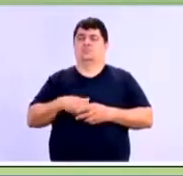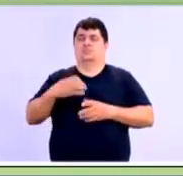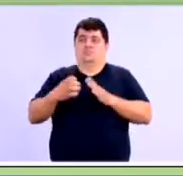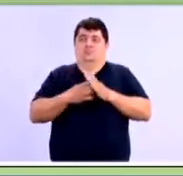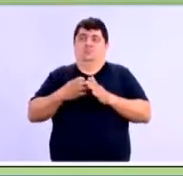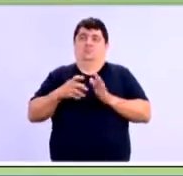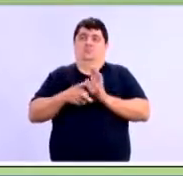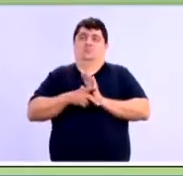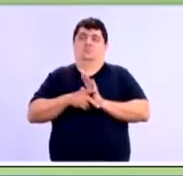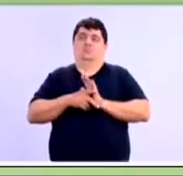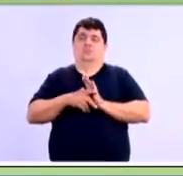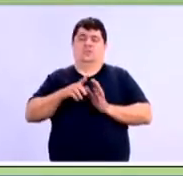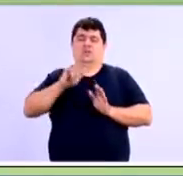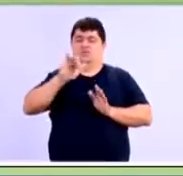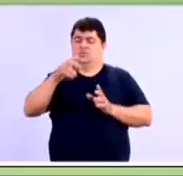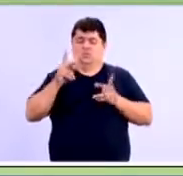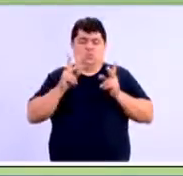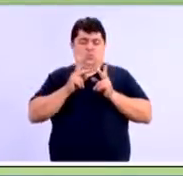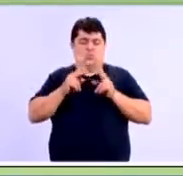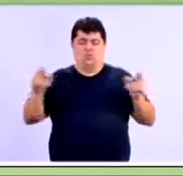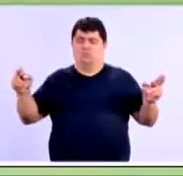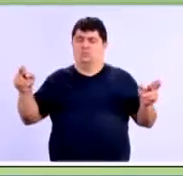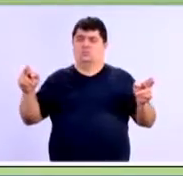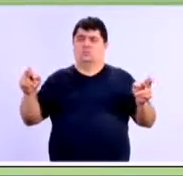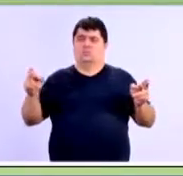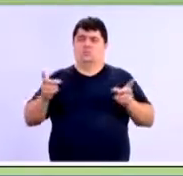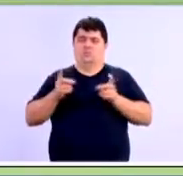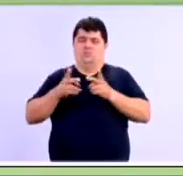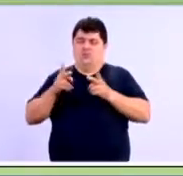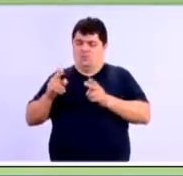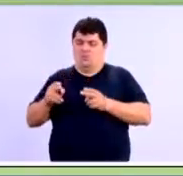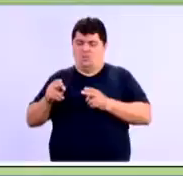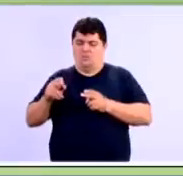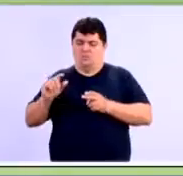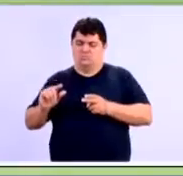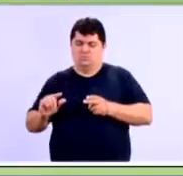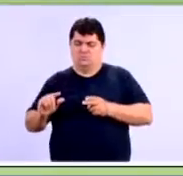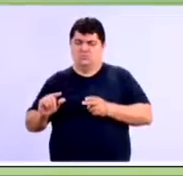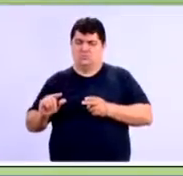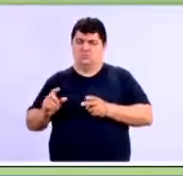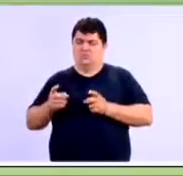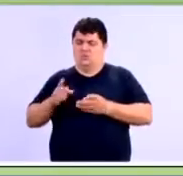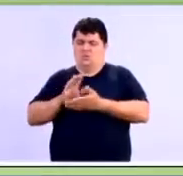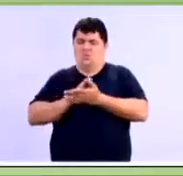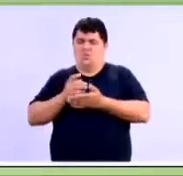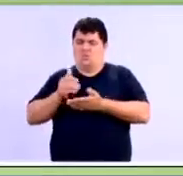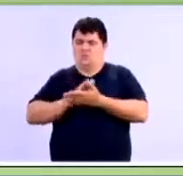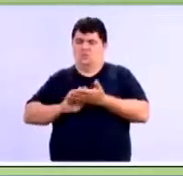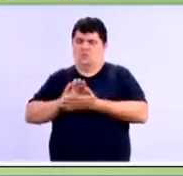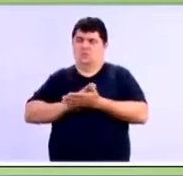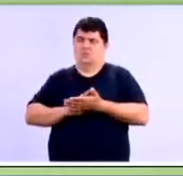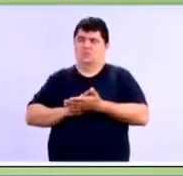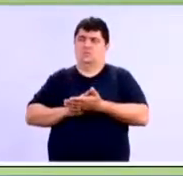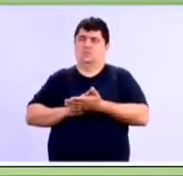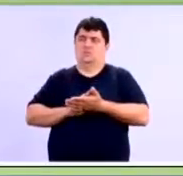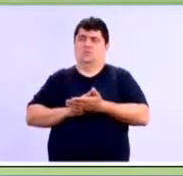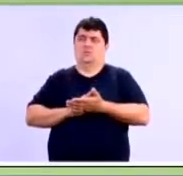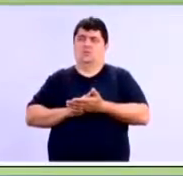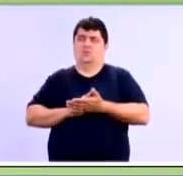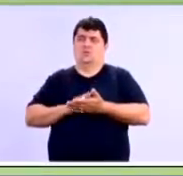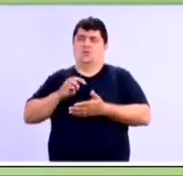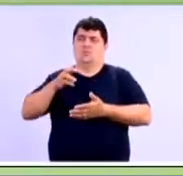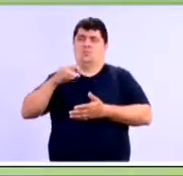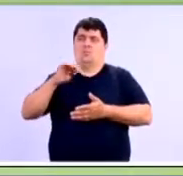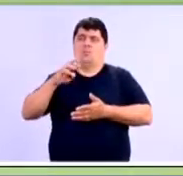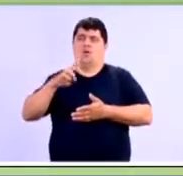empresa, o giro permaneceu. O giro até diminuiu um pouco, né? Bem pouquinho, quase que foi estável, né? Mas agora olha a minha margem.